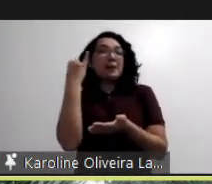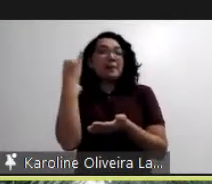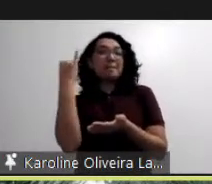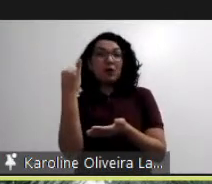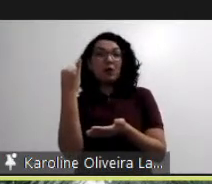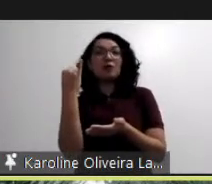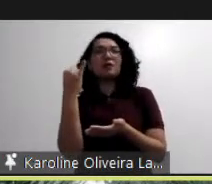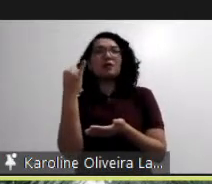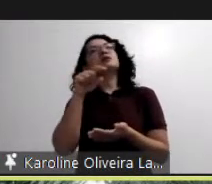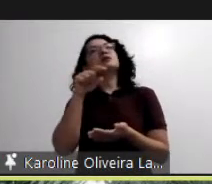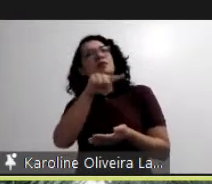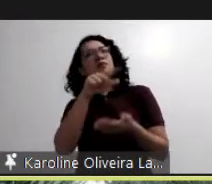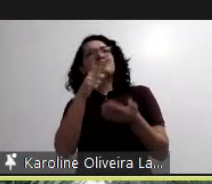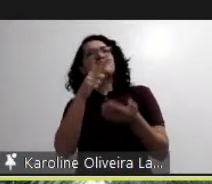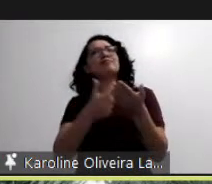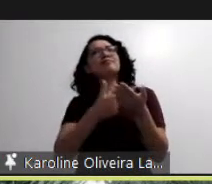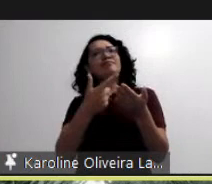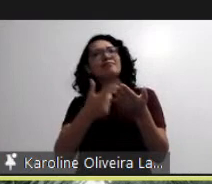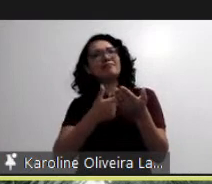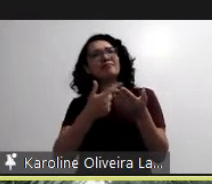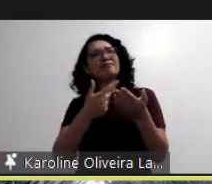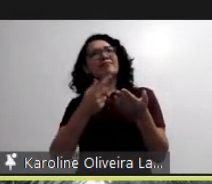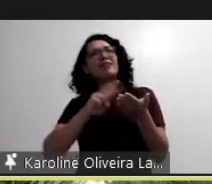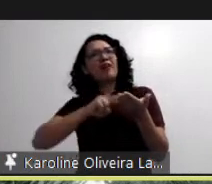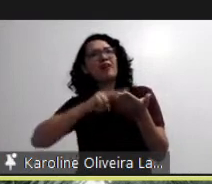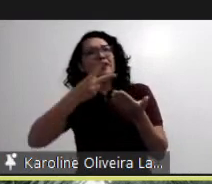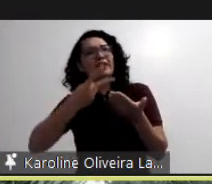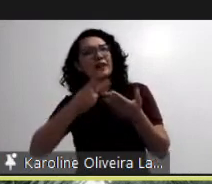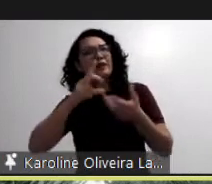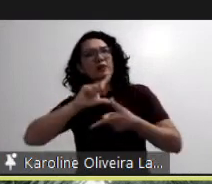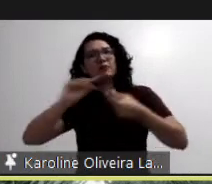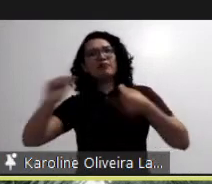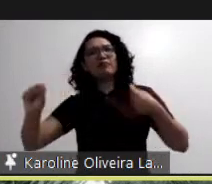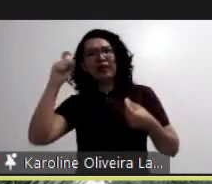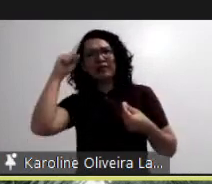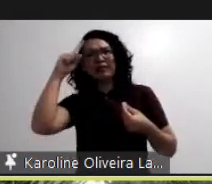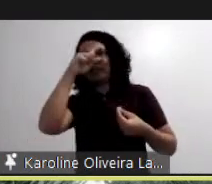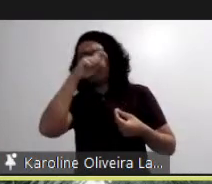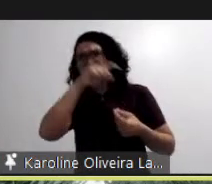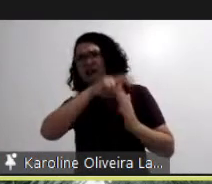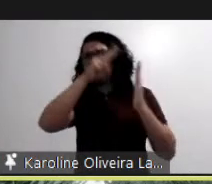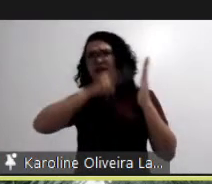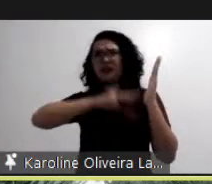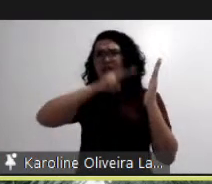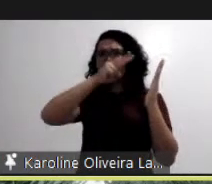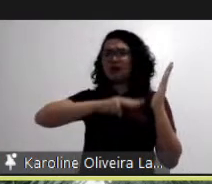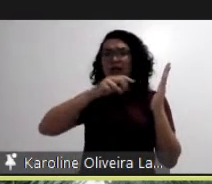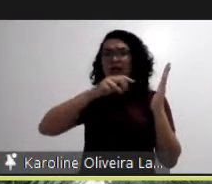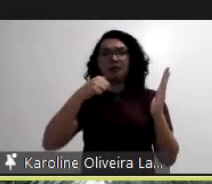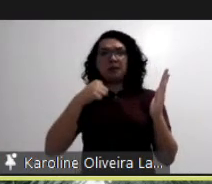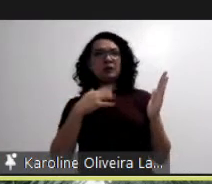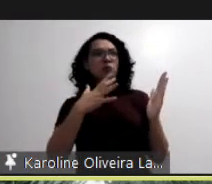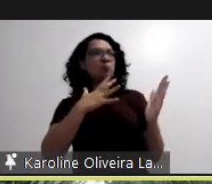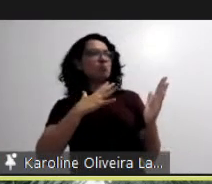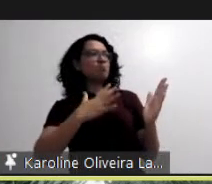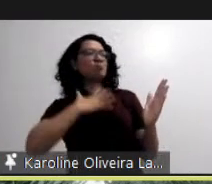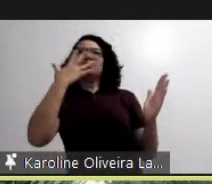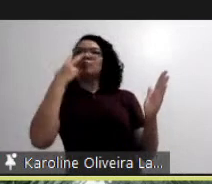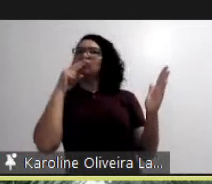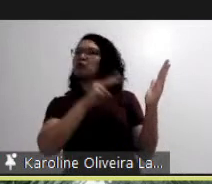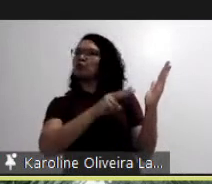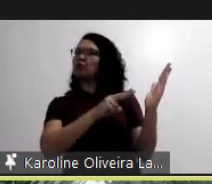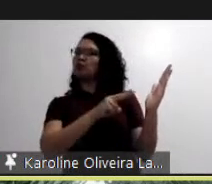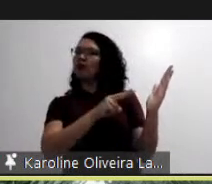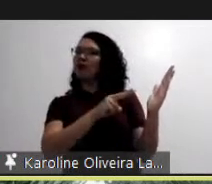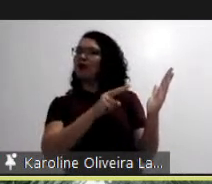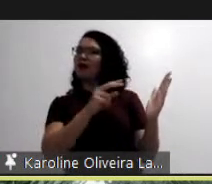japonesa, que é meio difícil de ler, né? O fundo está meio difícil de ler, mas foi a minha surpresa de, até no